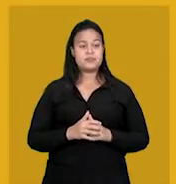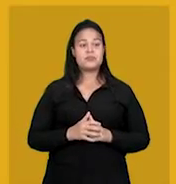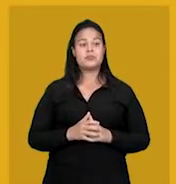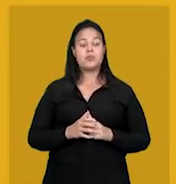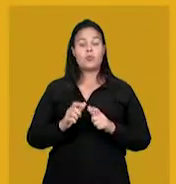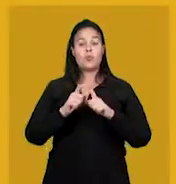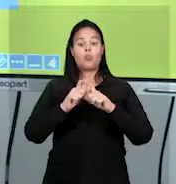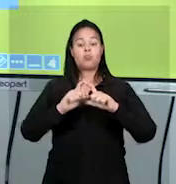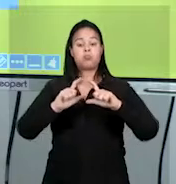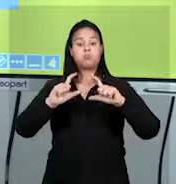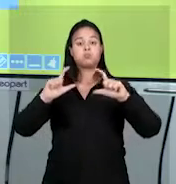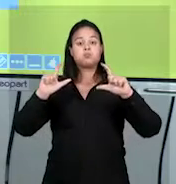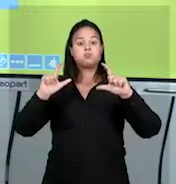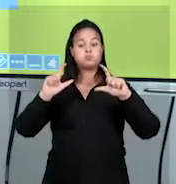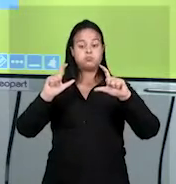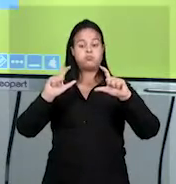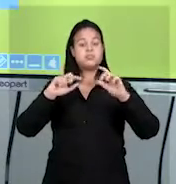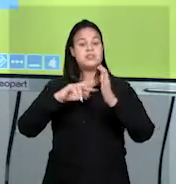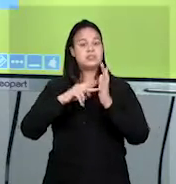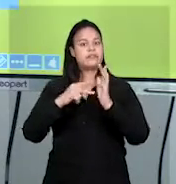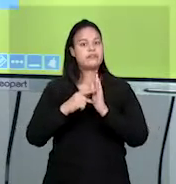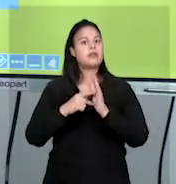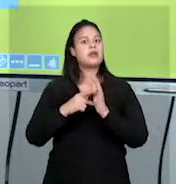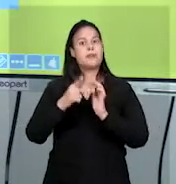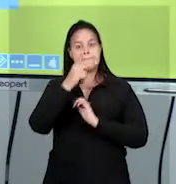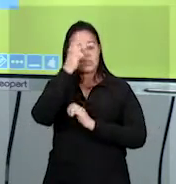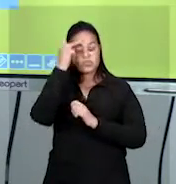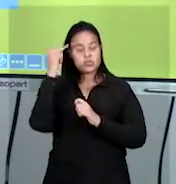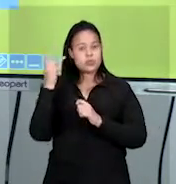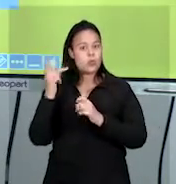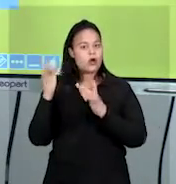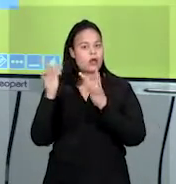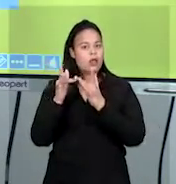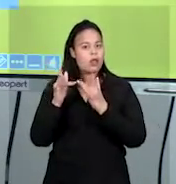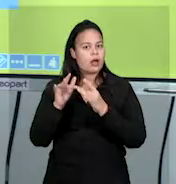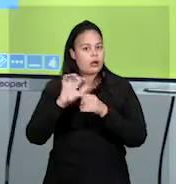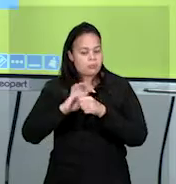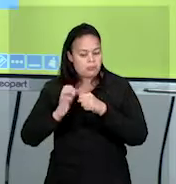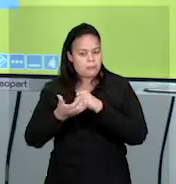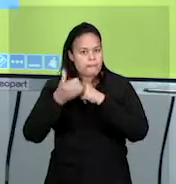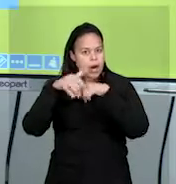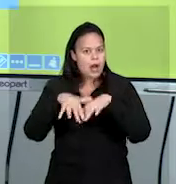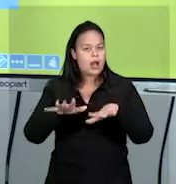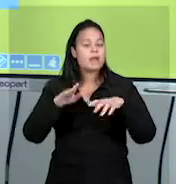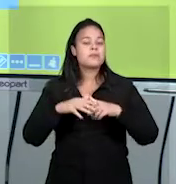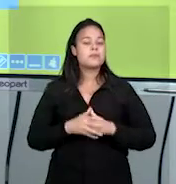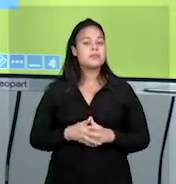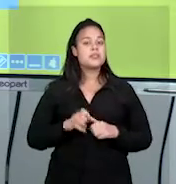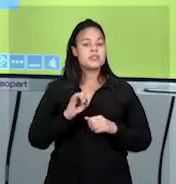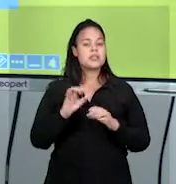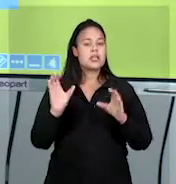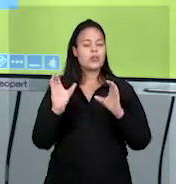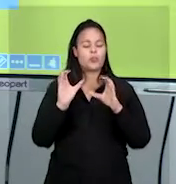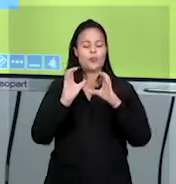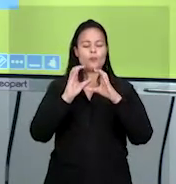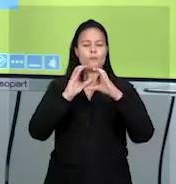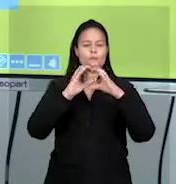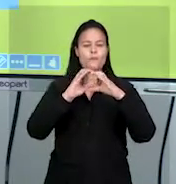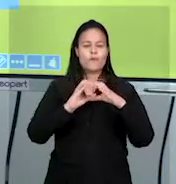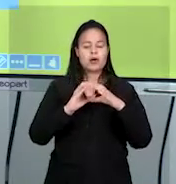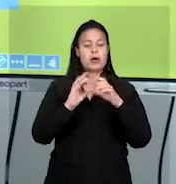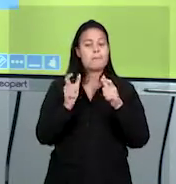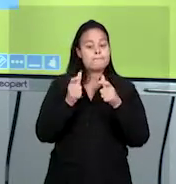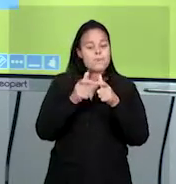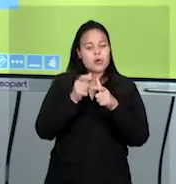o disco, significa que tem mais pessoas contagiadas. Quanto mais estreito o disco, menor a quantidade de